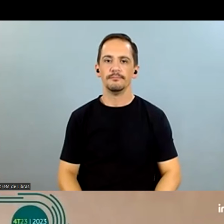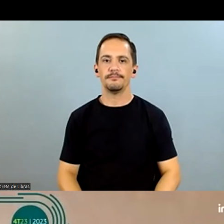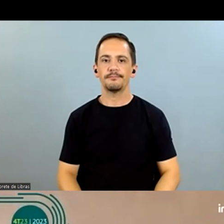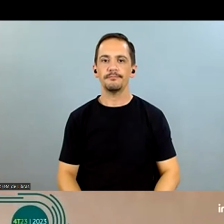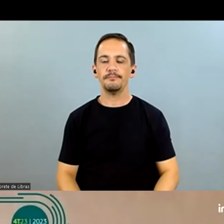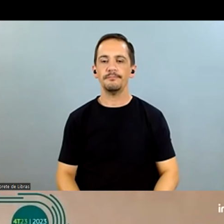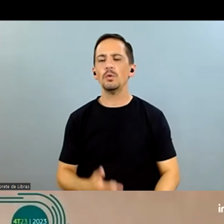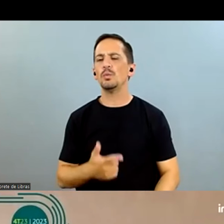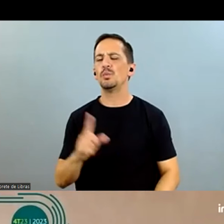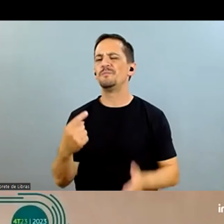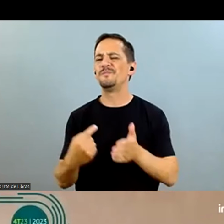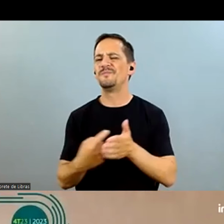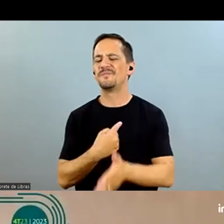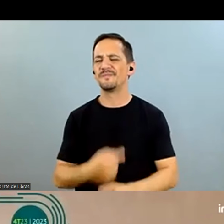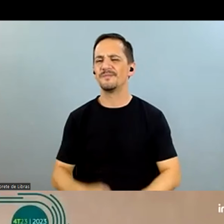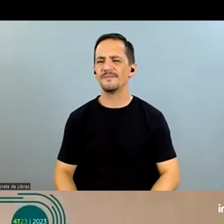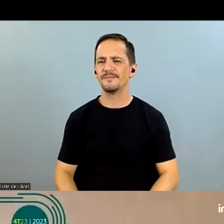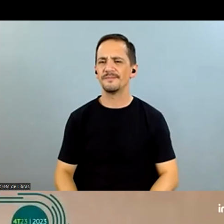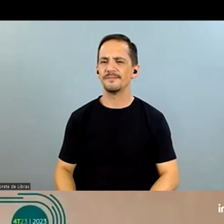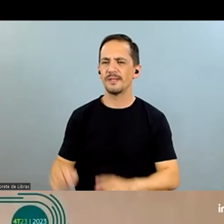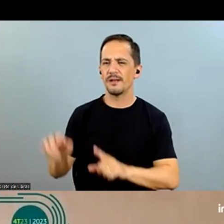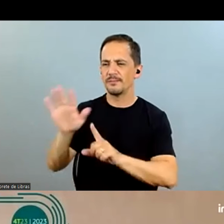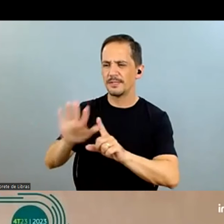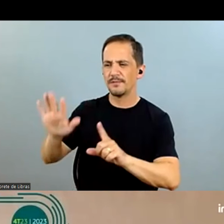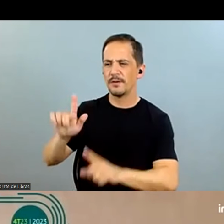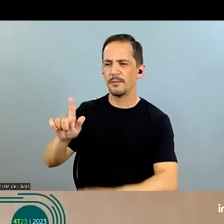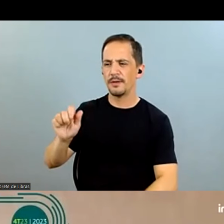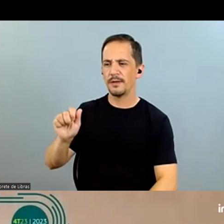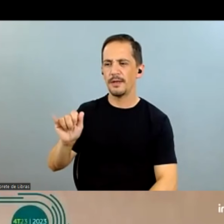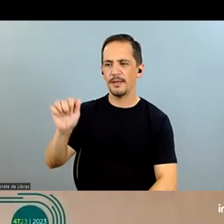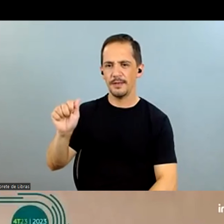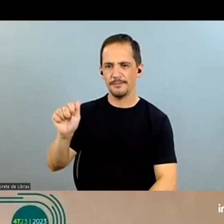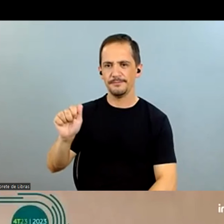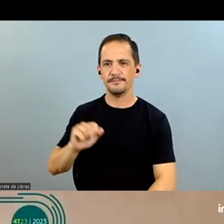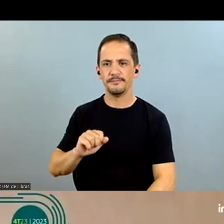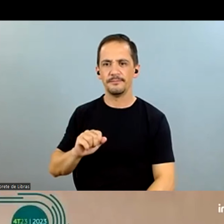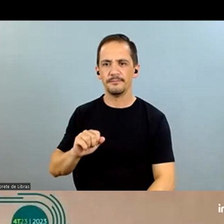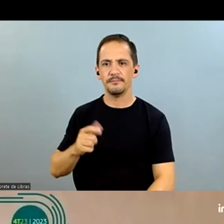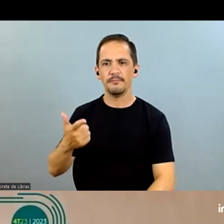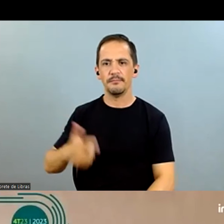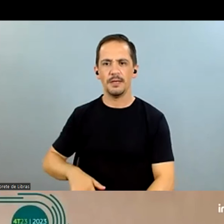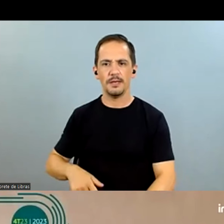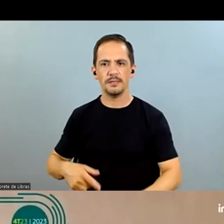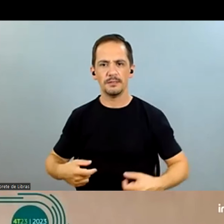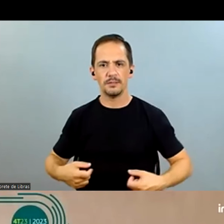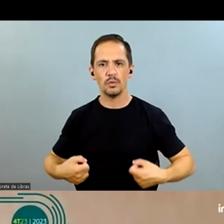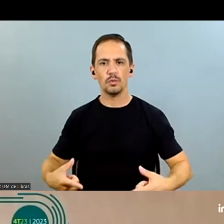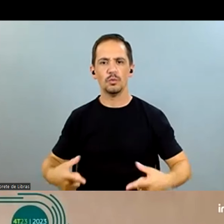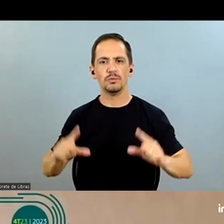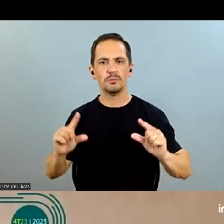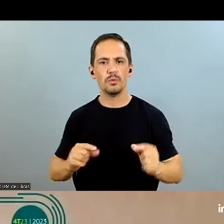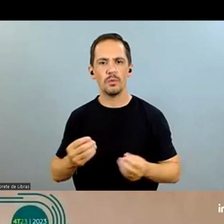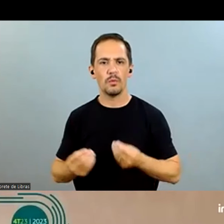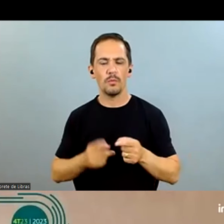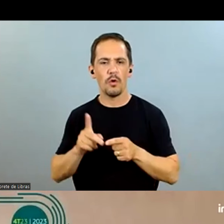ponto Qual era era a plataforma Gaia eh redução de custo e enfim sim como eu falei